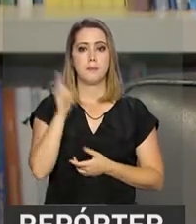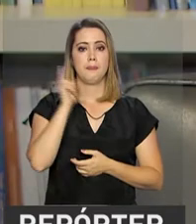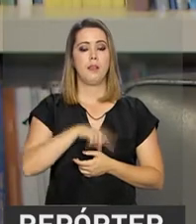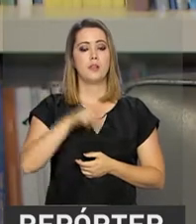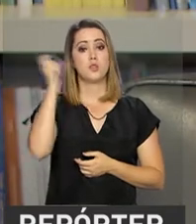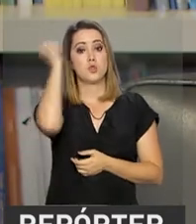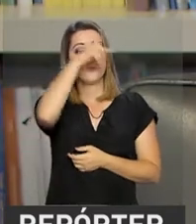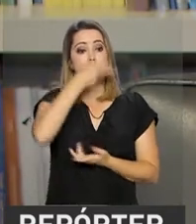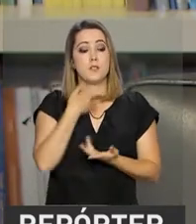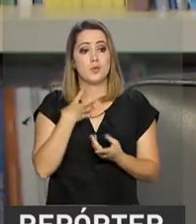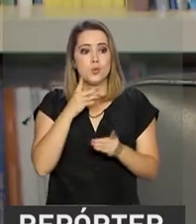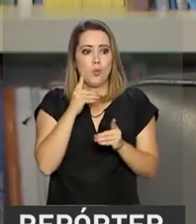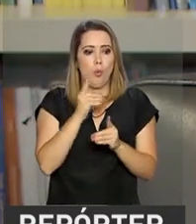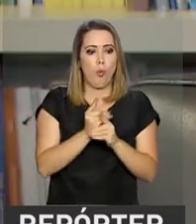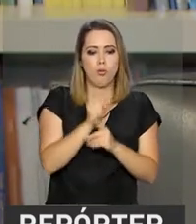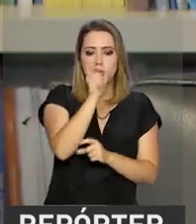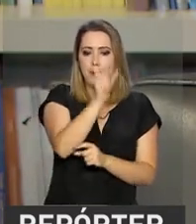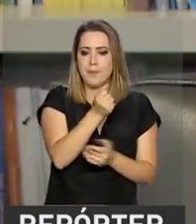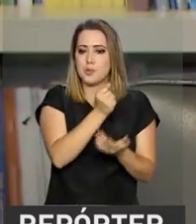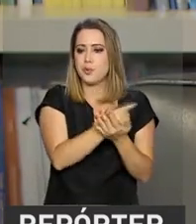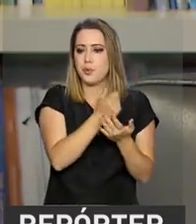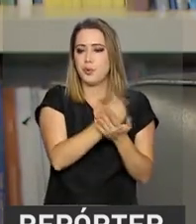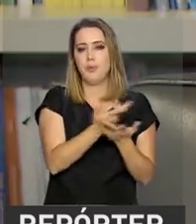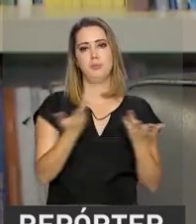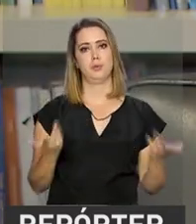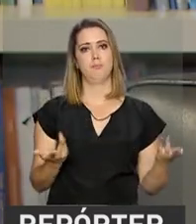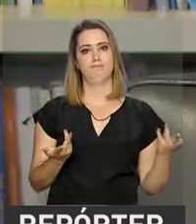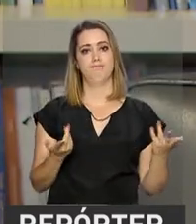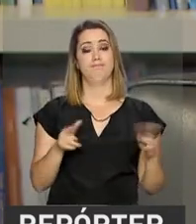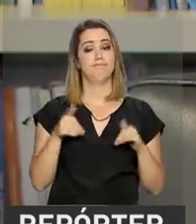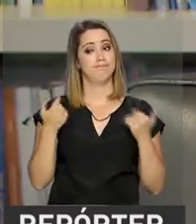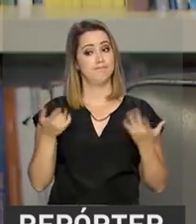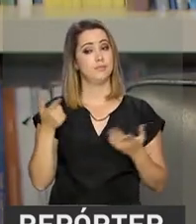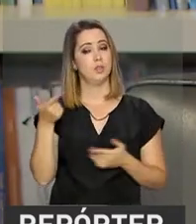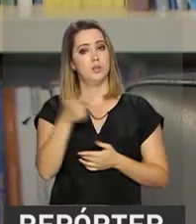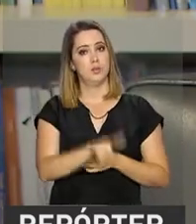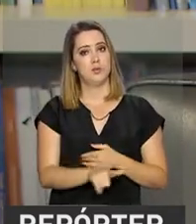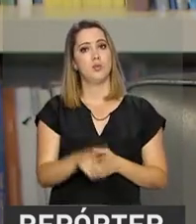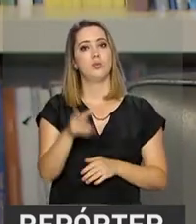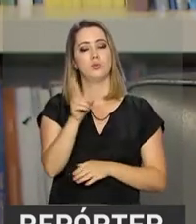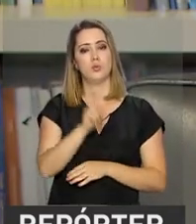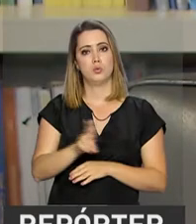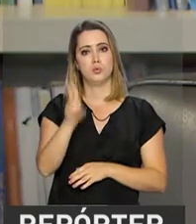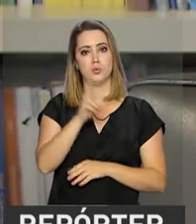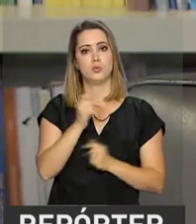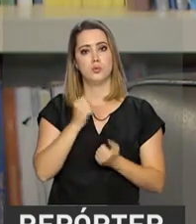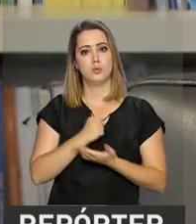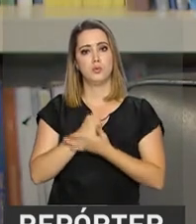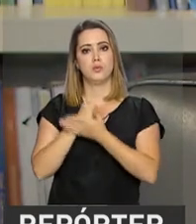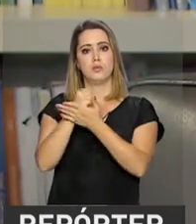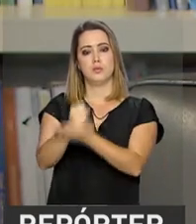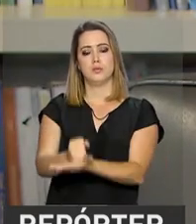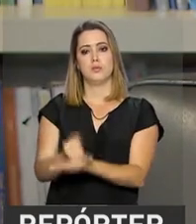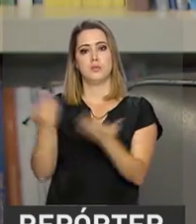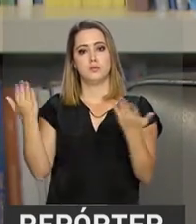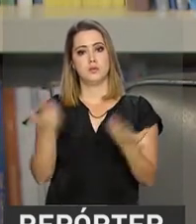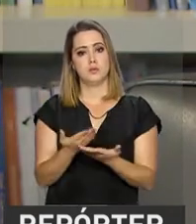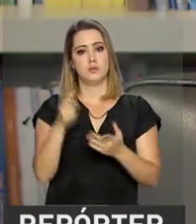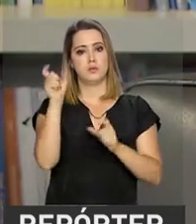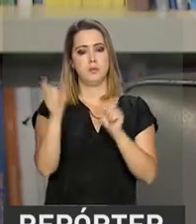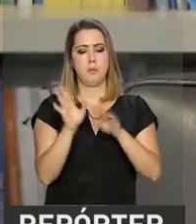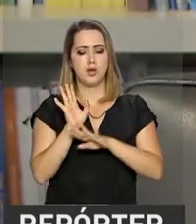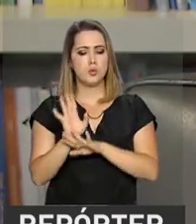é conseguirem chegar a esses consumidores então é mais uma ferramenta que está sendo posta no mercado de consumo para